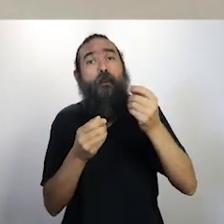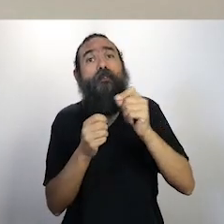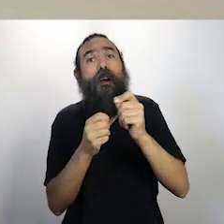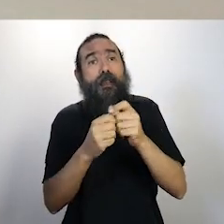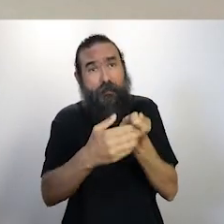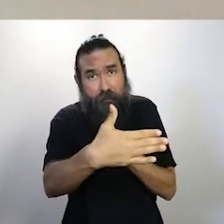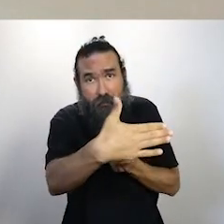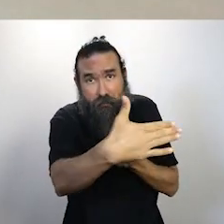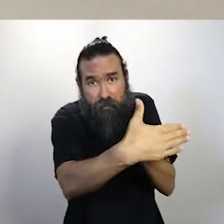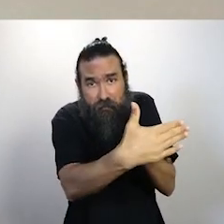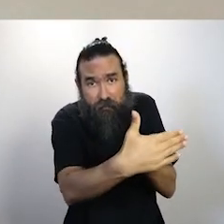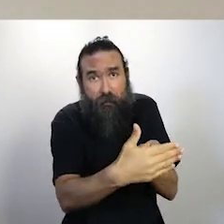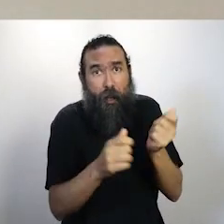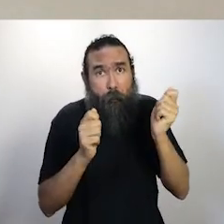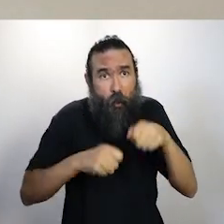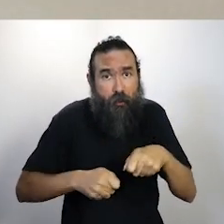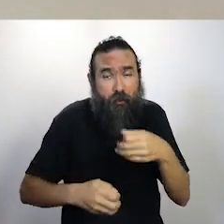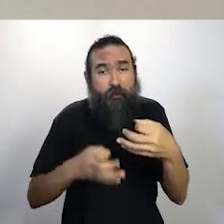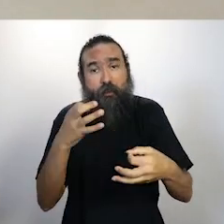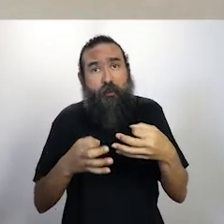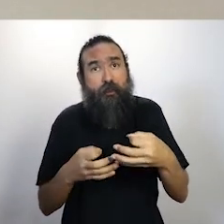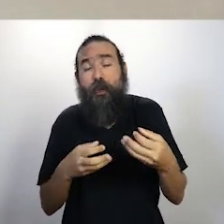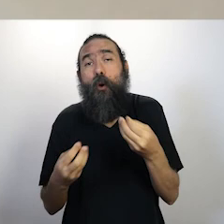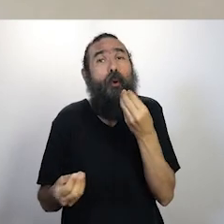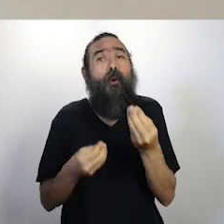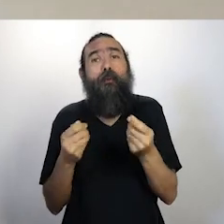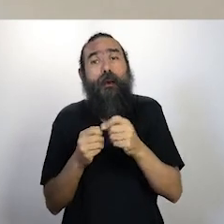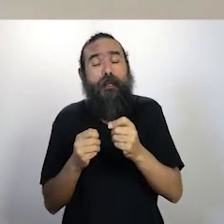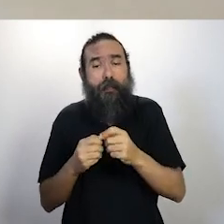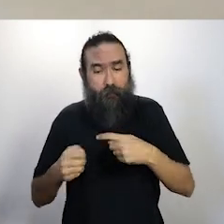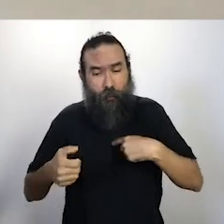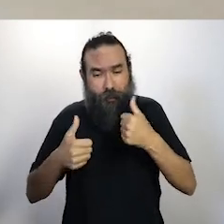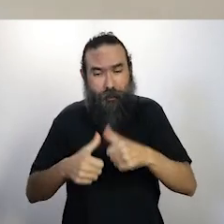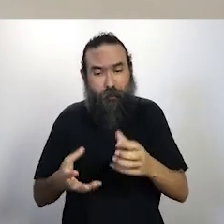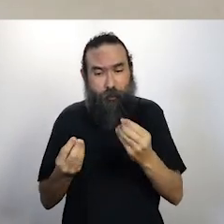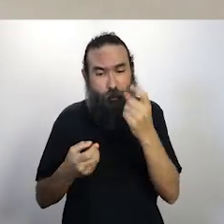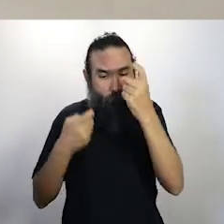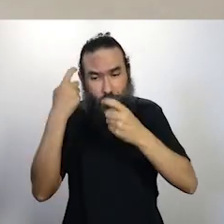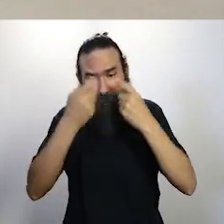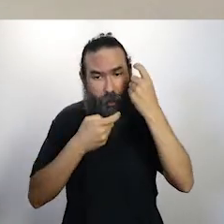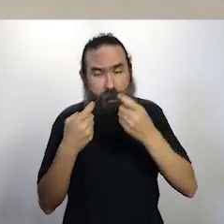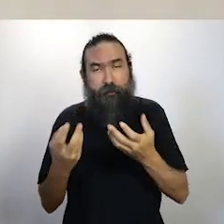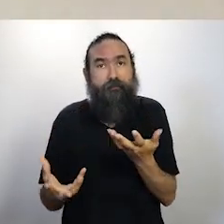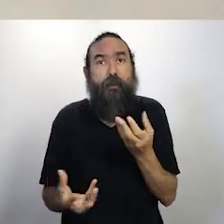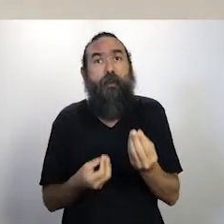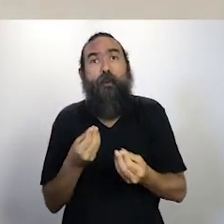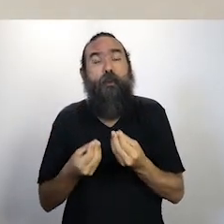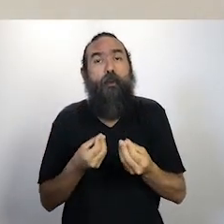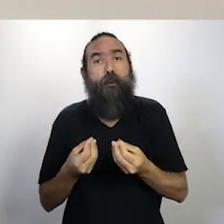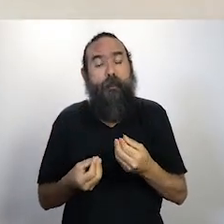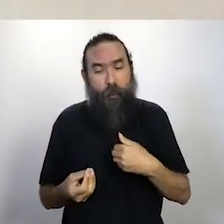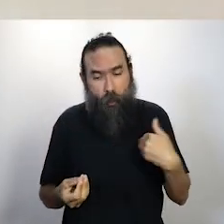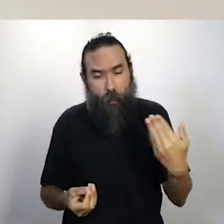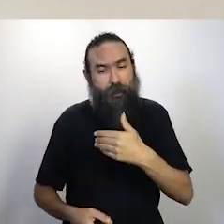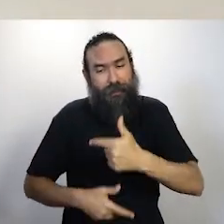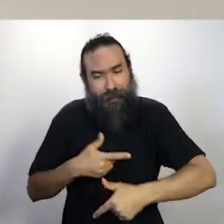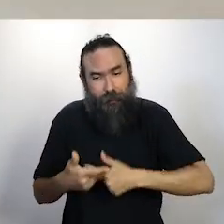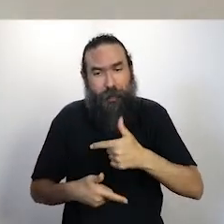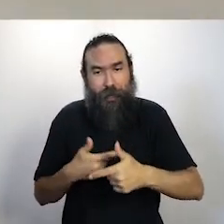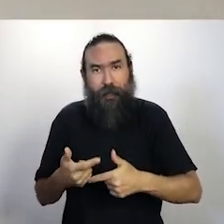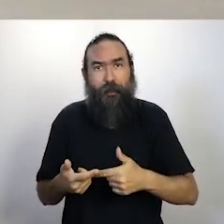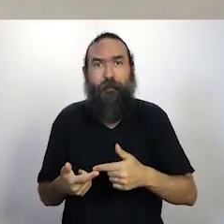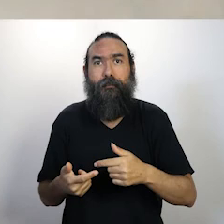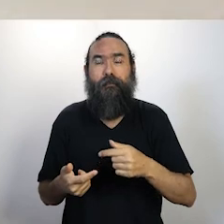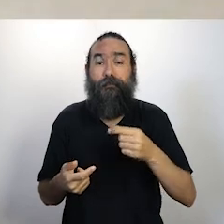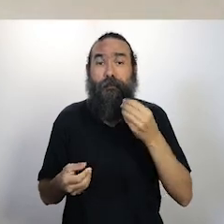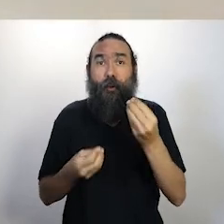existem municípios em Goiás que estão dizendo que não vão executar o recurso porque não beneficia o público né e